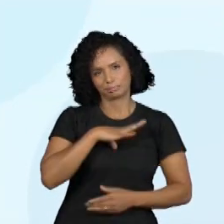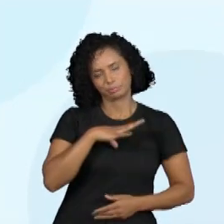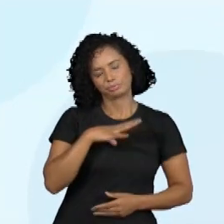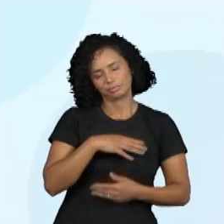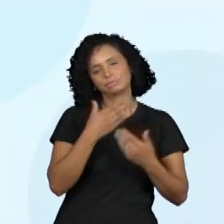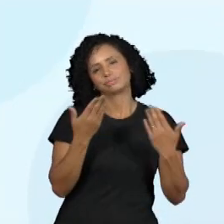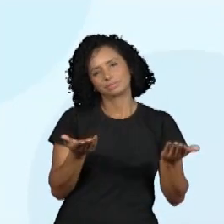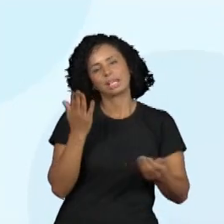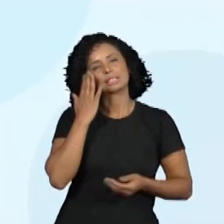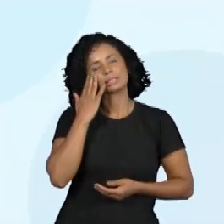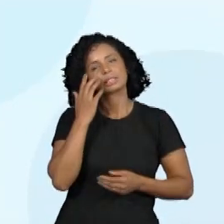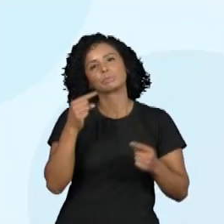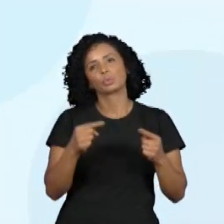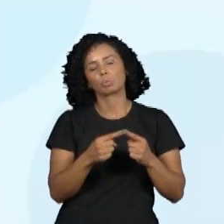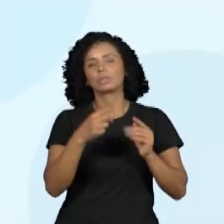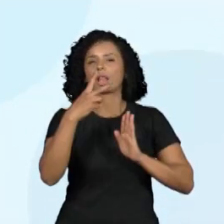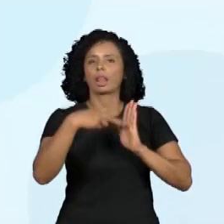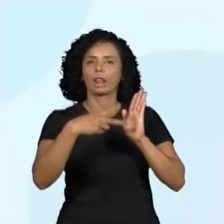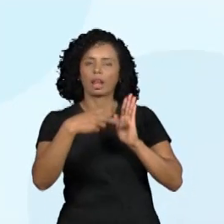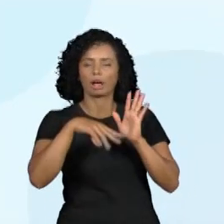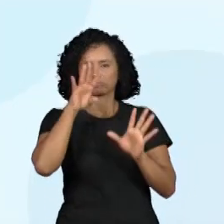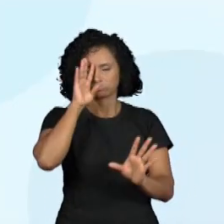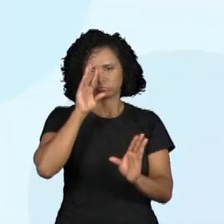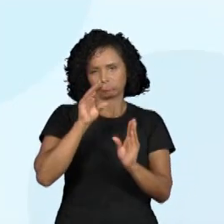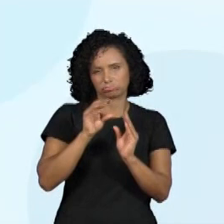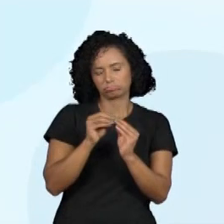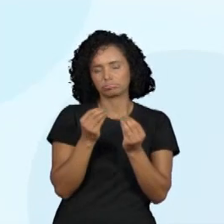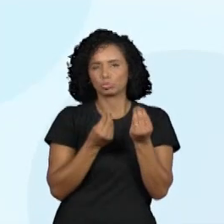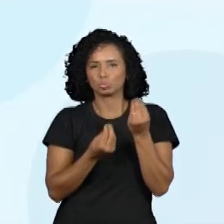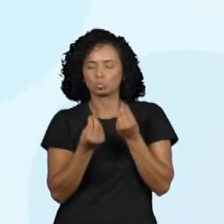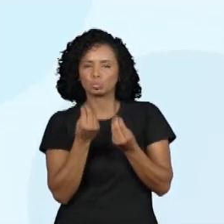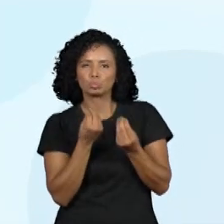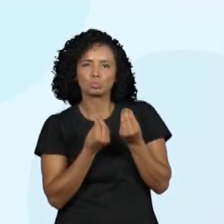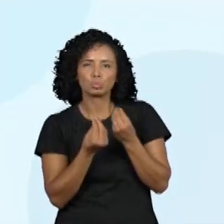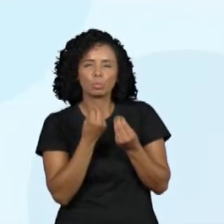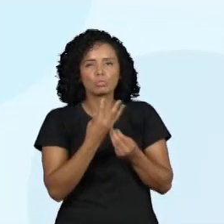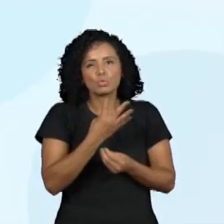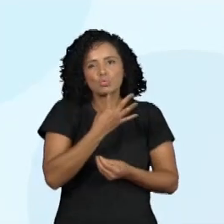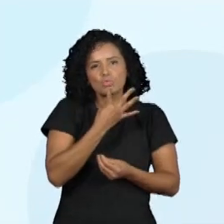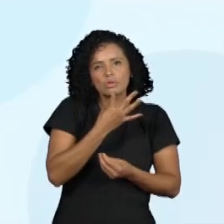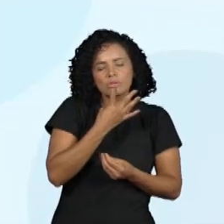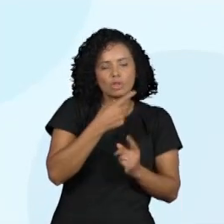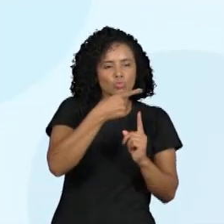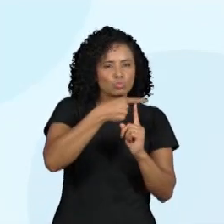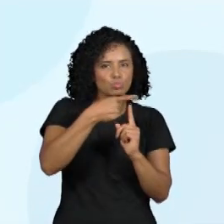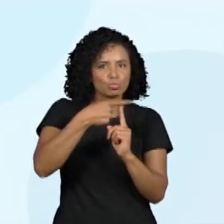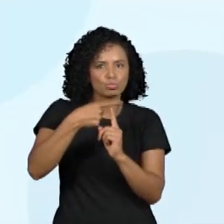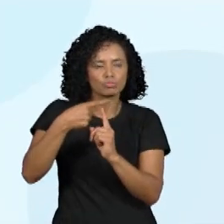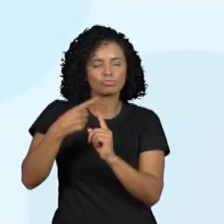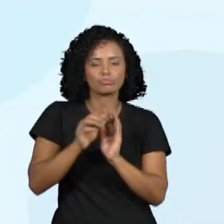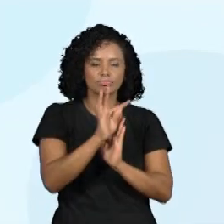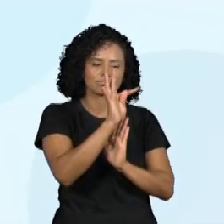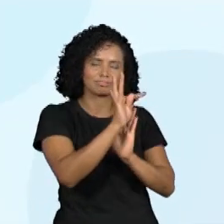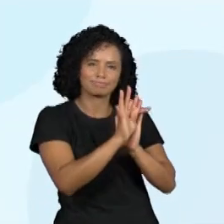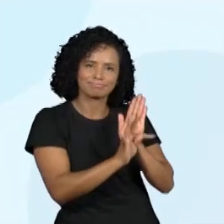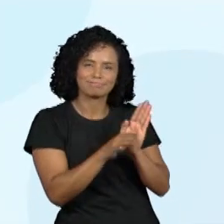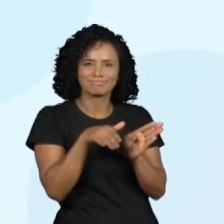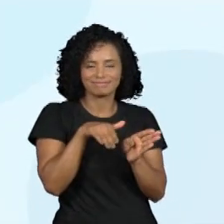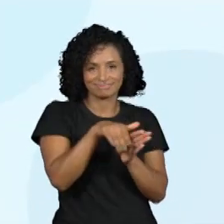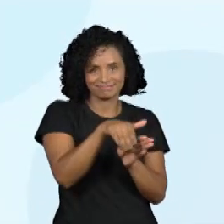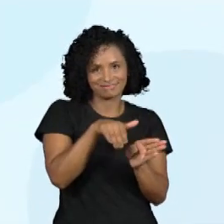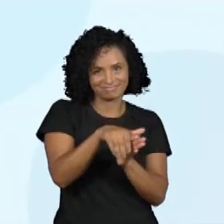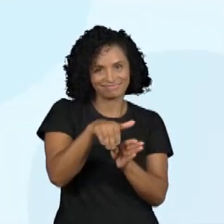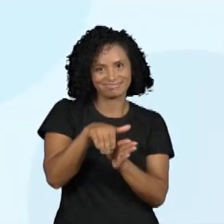diz respeito à leitura e compreensão, a conhecer a estrutura desse tipo de gênero, de textos instrucionais que